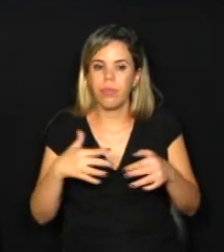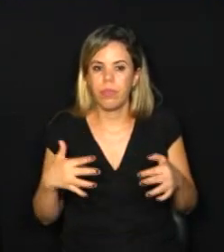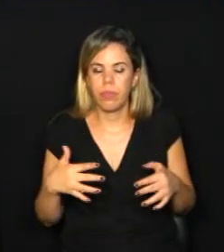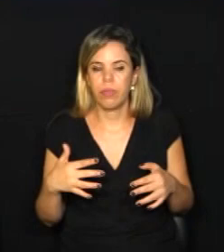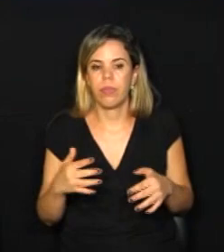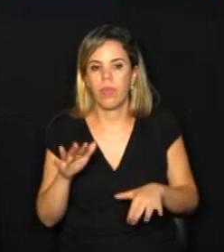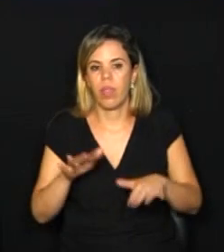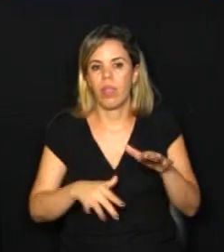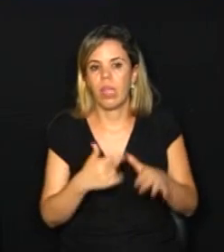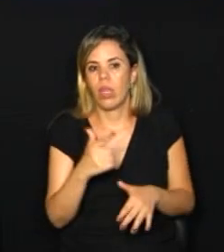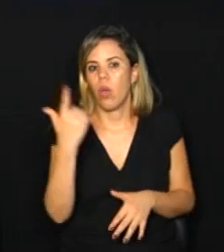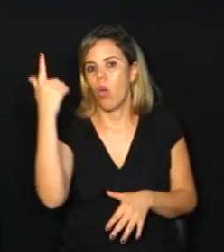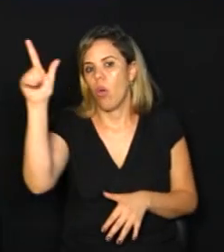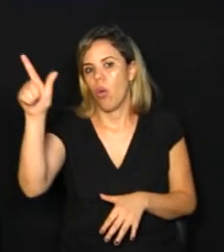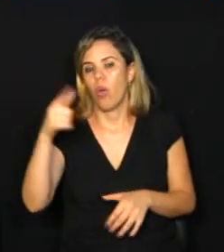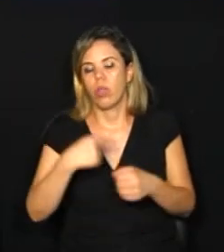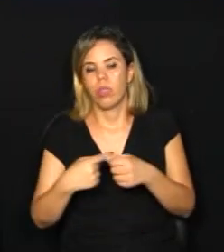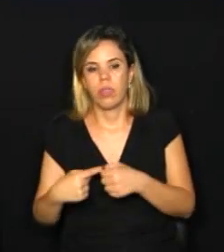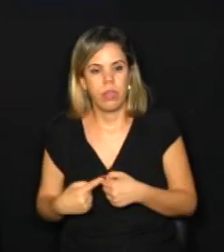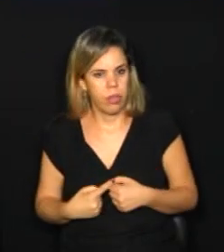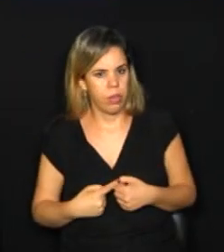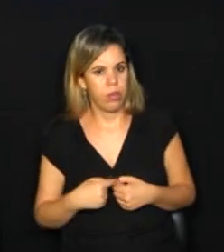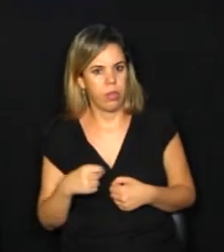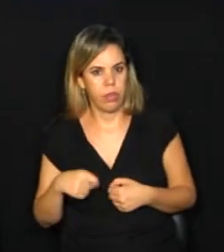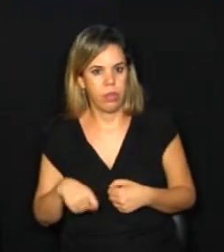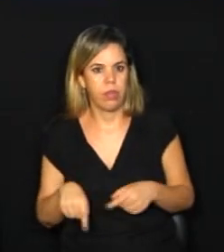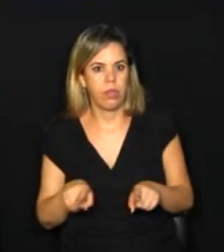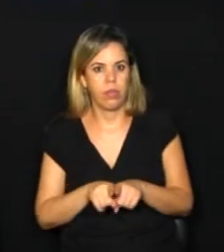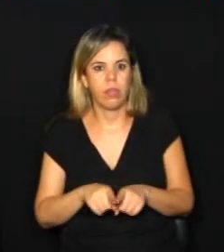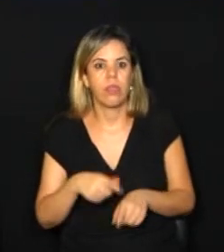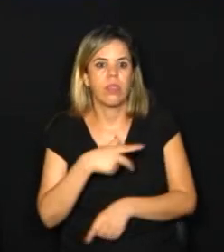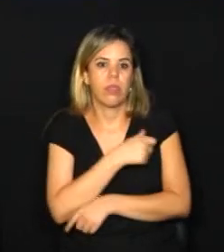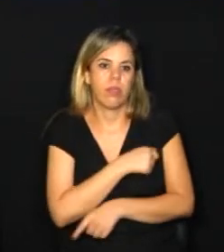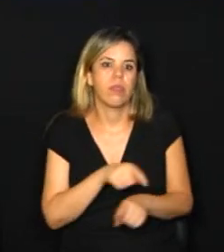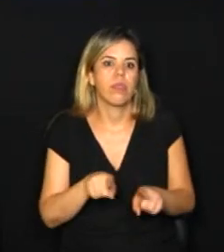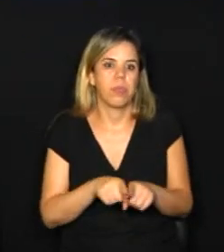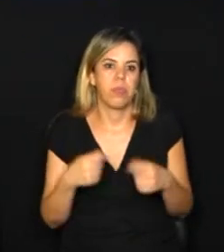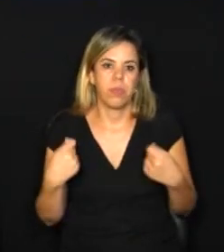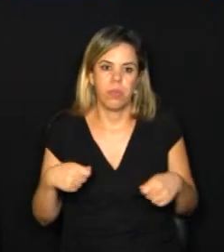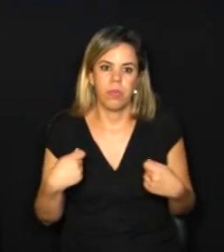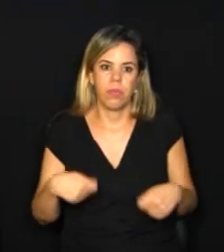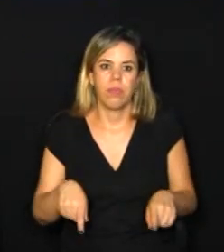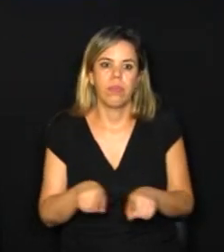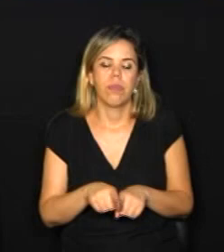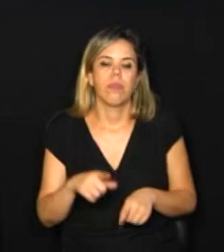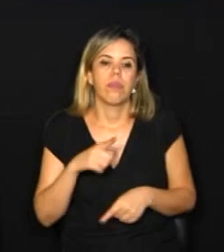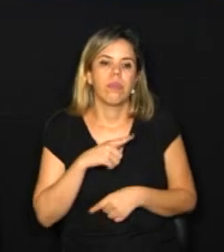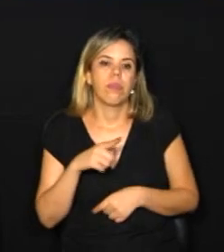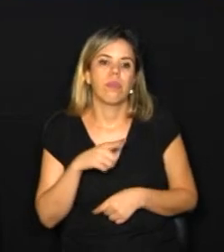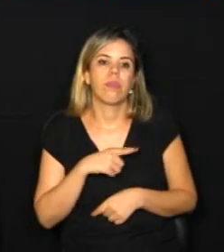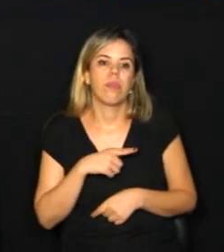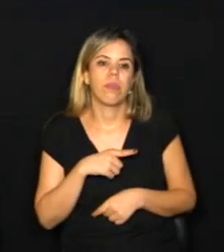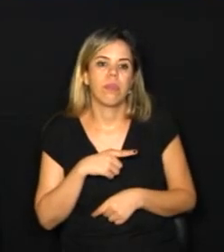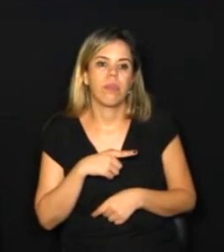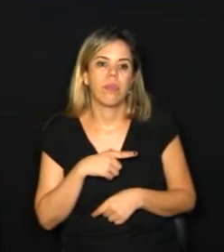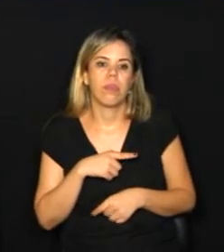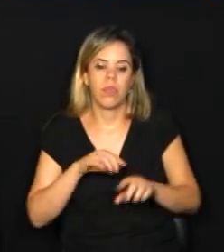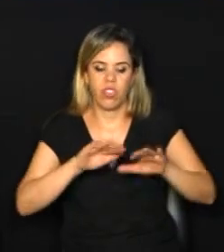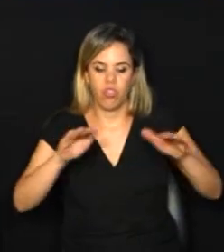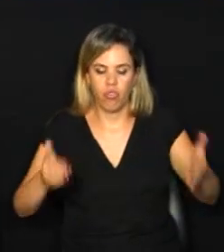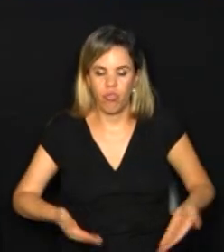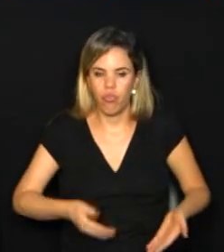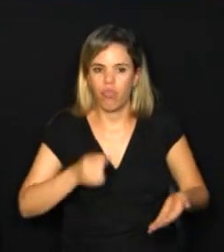que às vezes não tem em outros municípios, porque além da vacina também é preciso ter a câmera